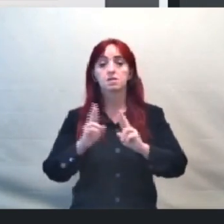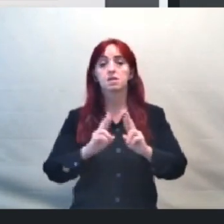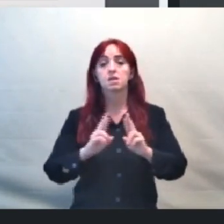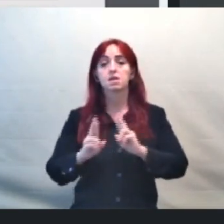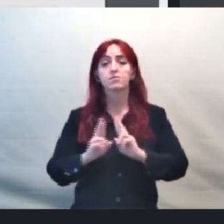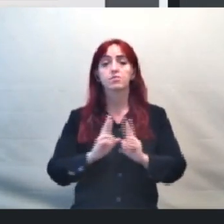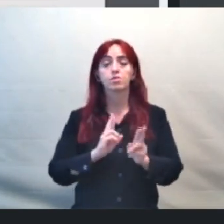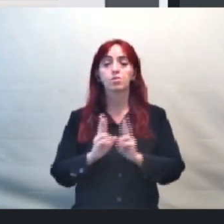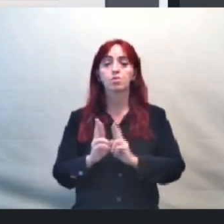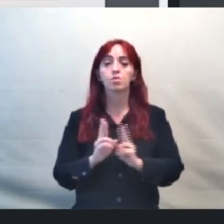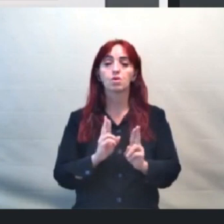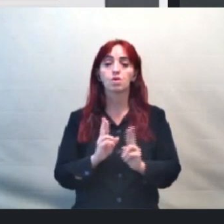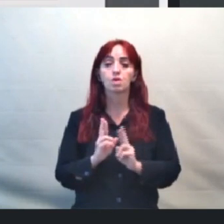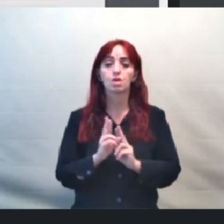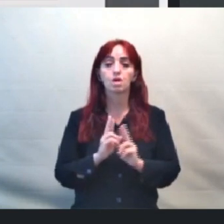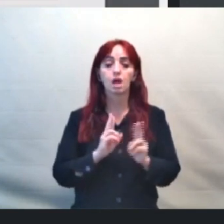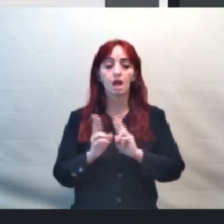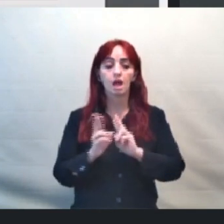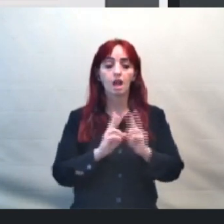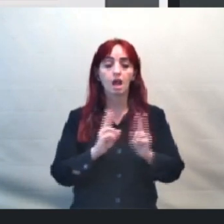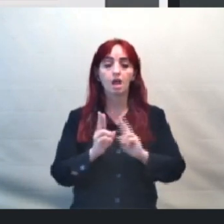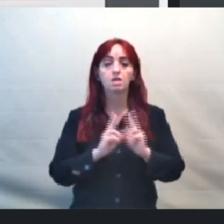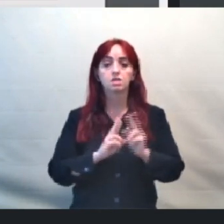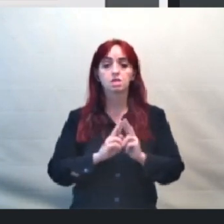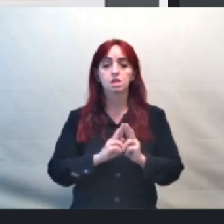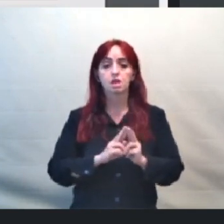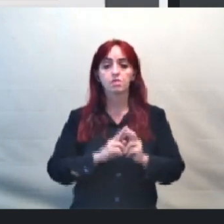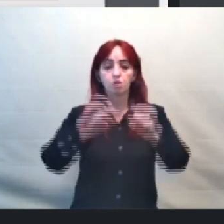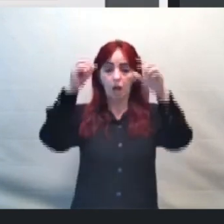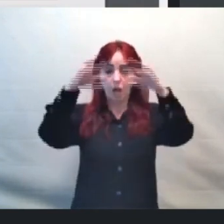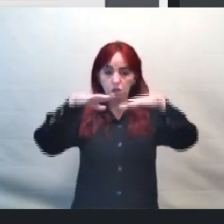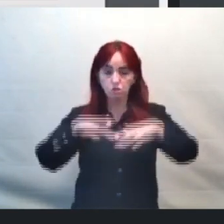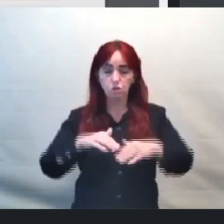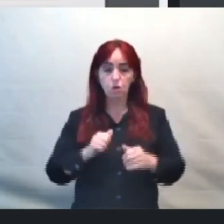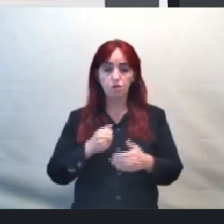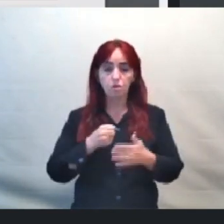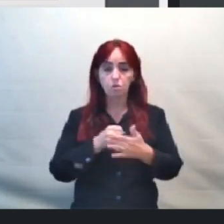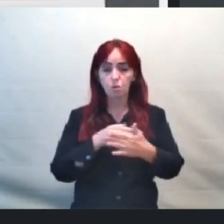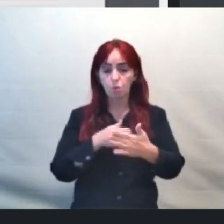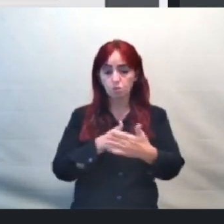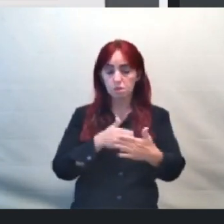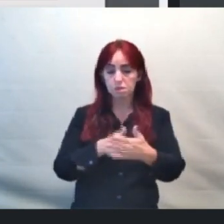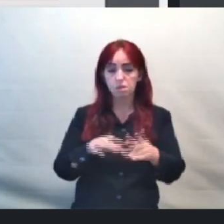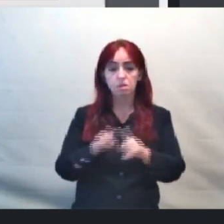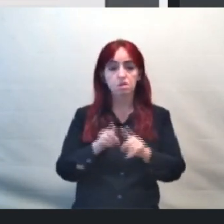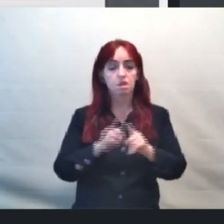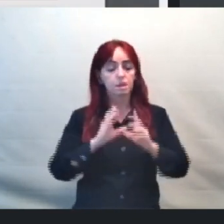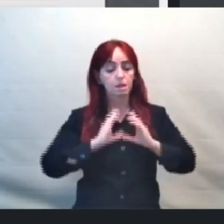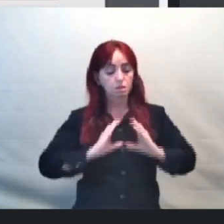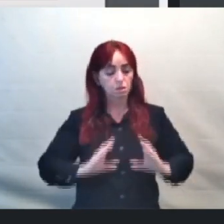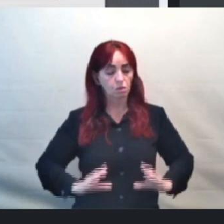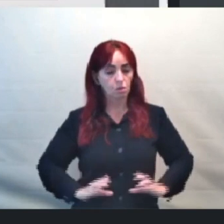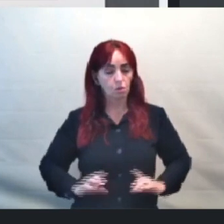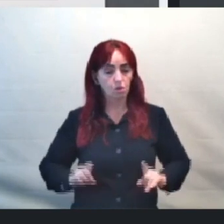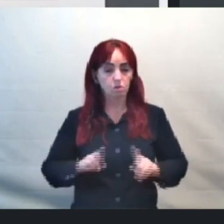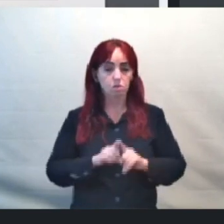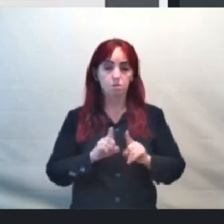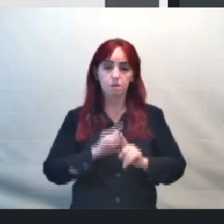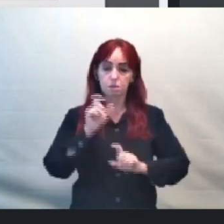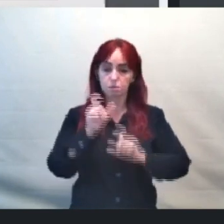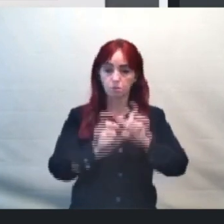a contenção de chuva, também de código de postura, código de edificações. Tivemos